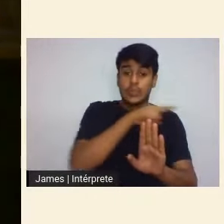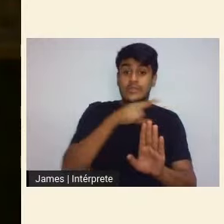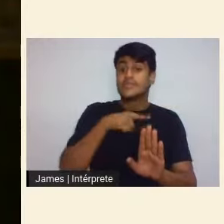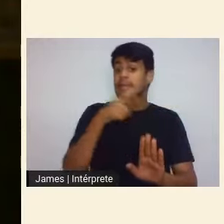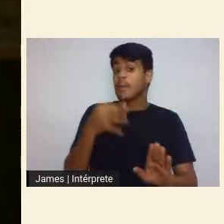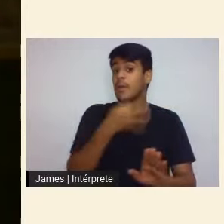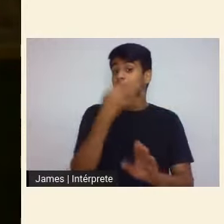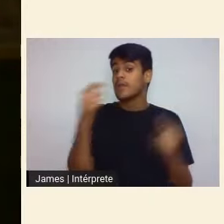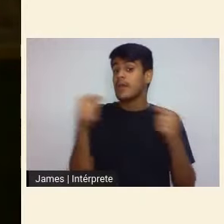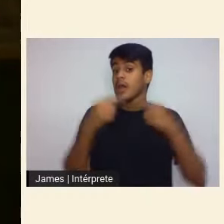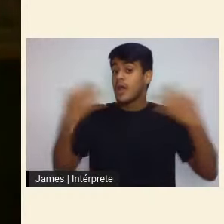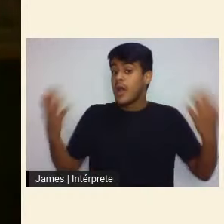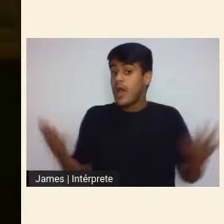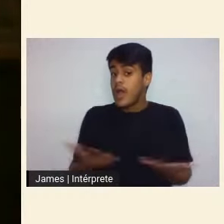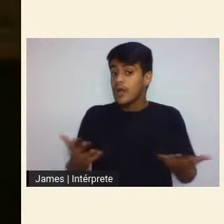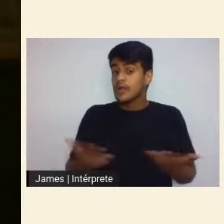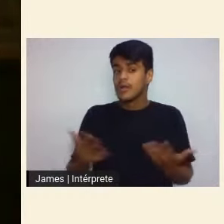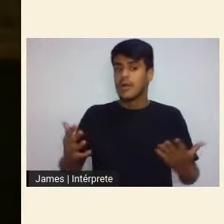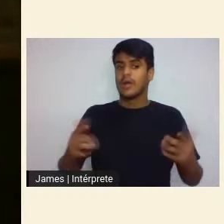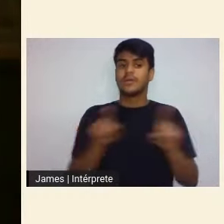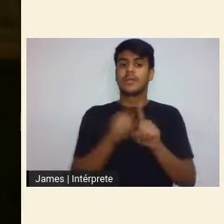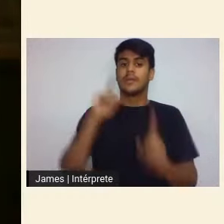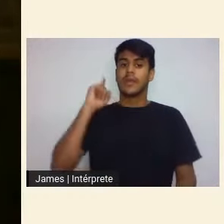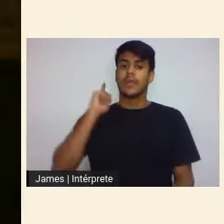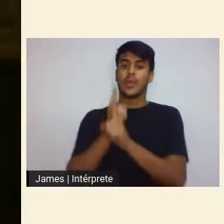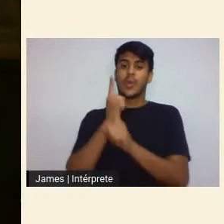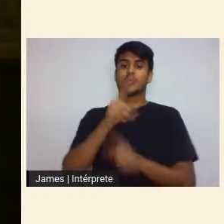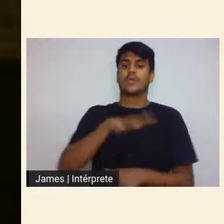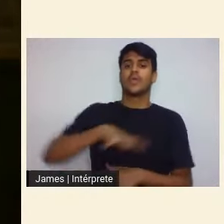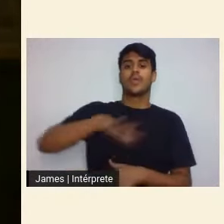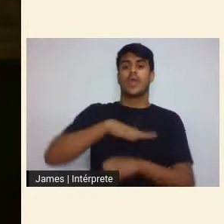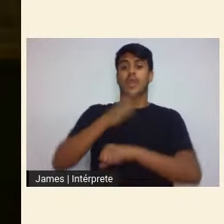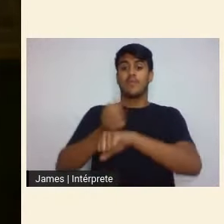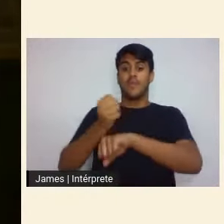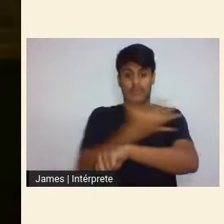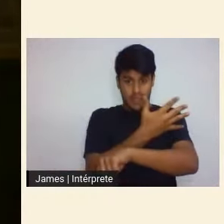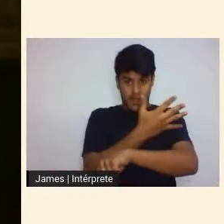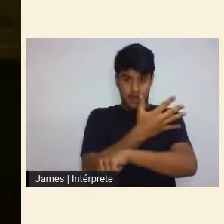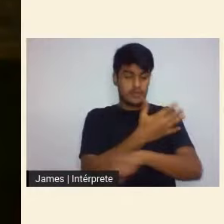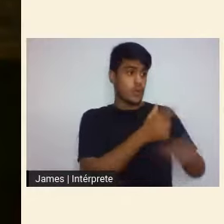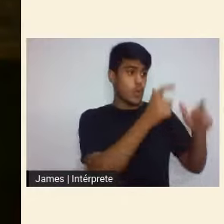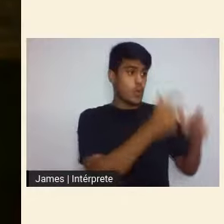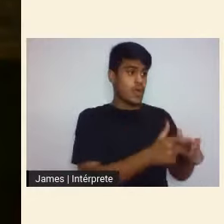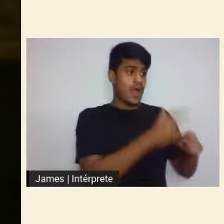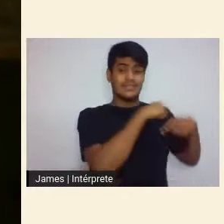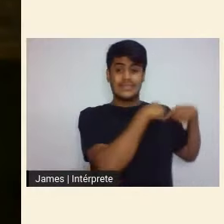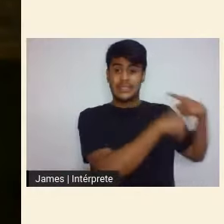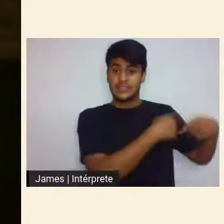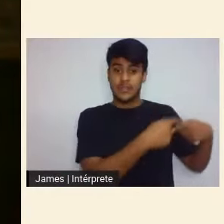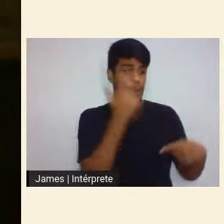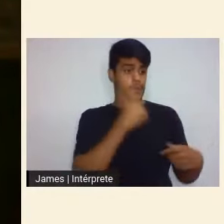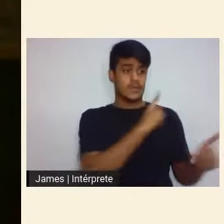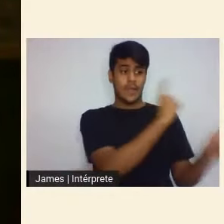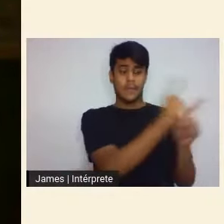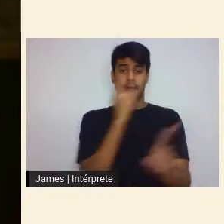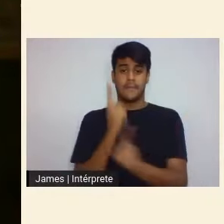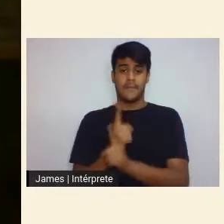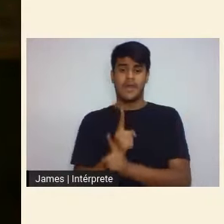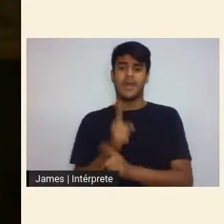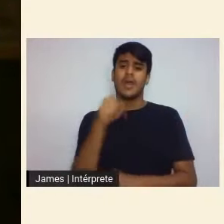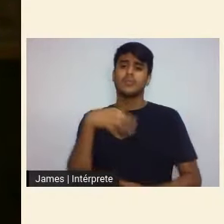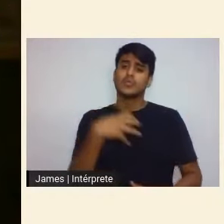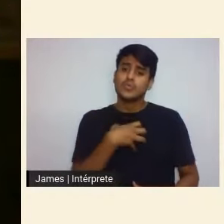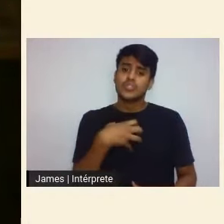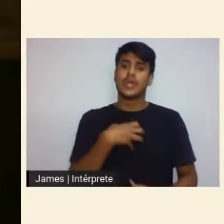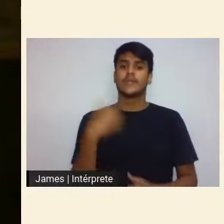que cristaliza os territórios do moderno e os lugares do tradicional, como forma de estabelecer uma